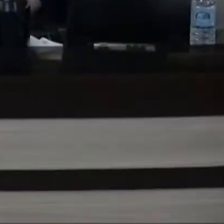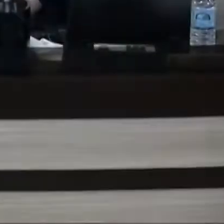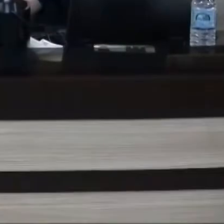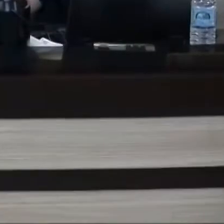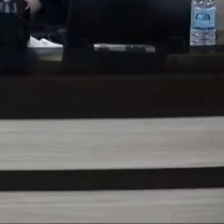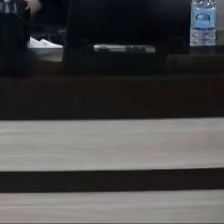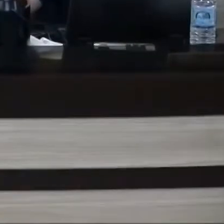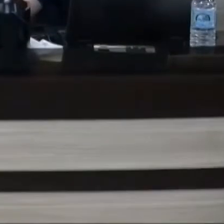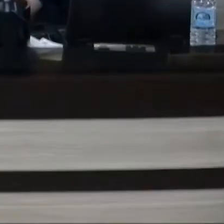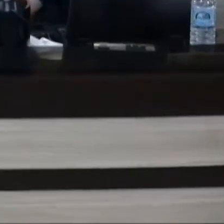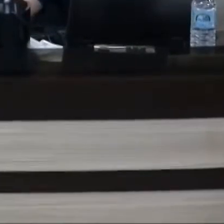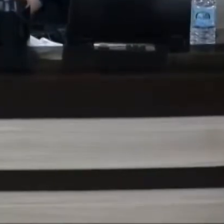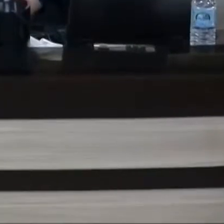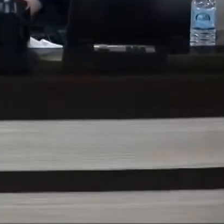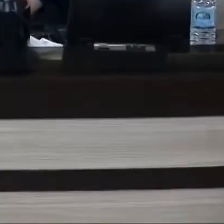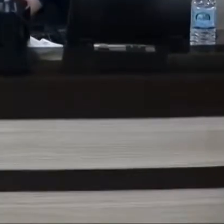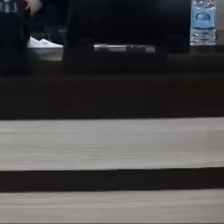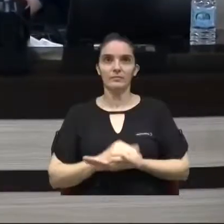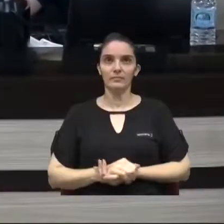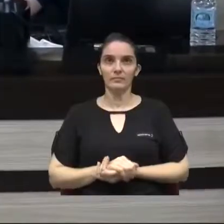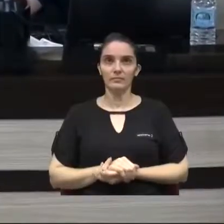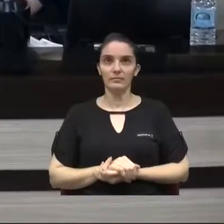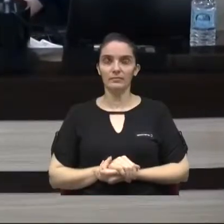A sessão está reaberta.